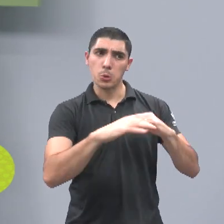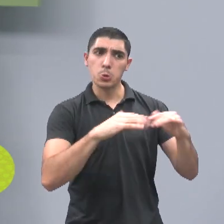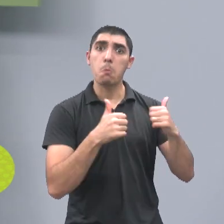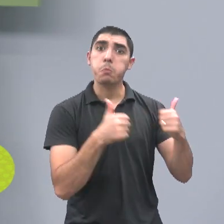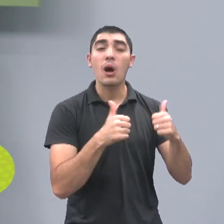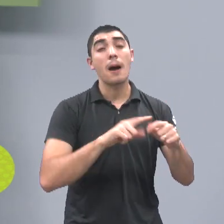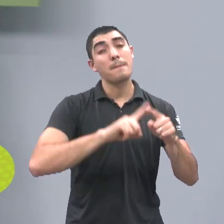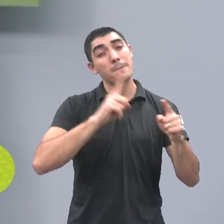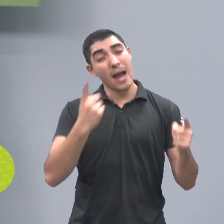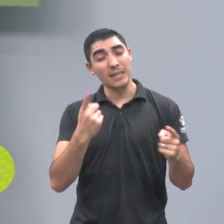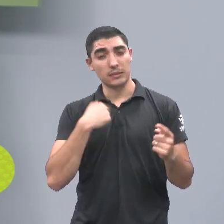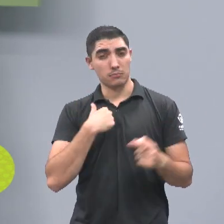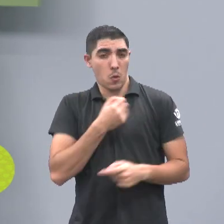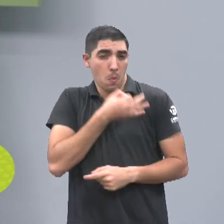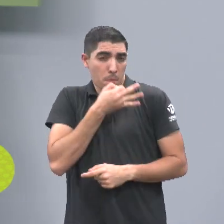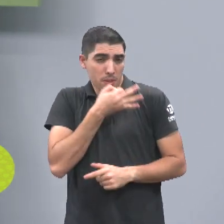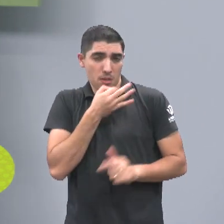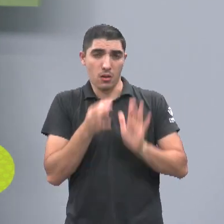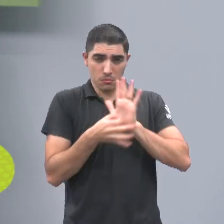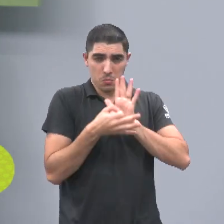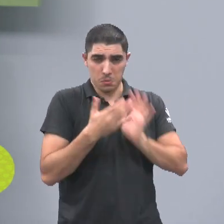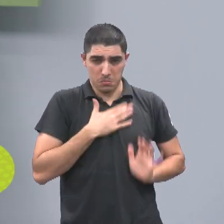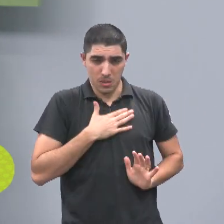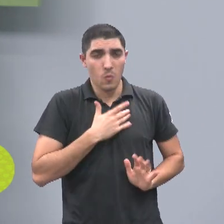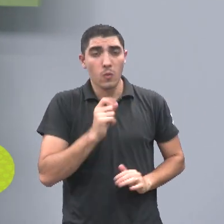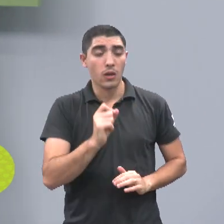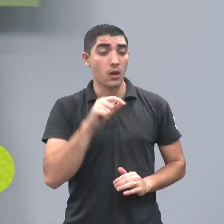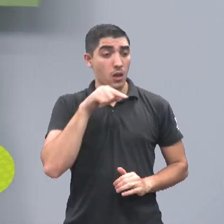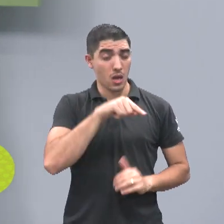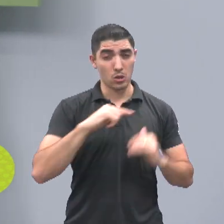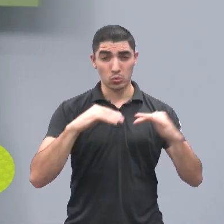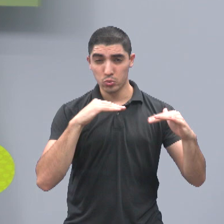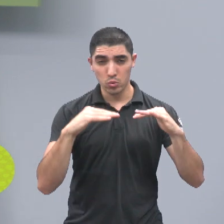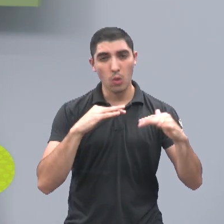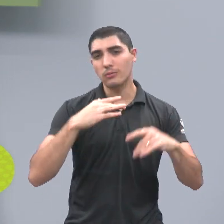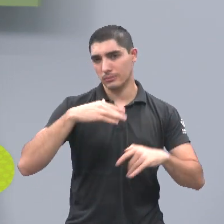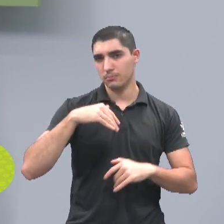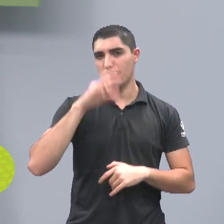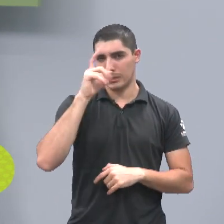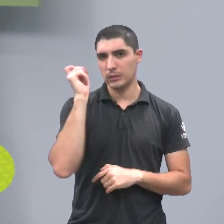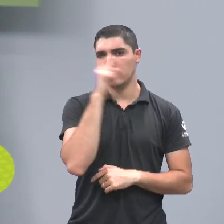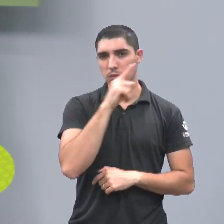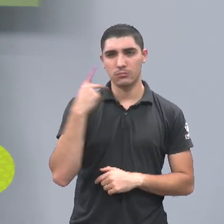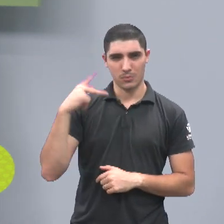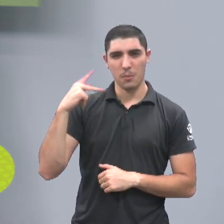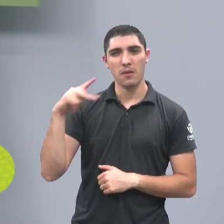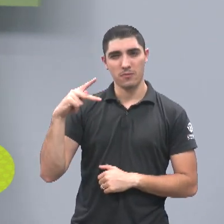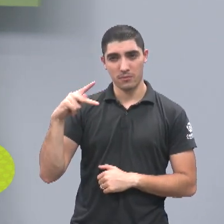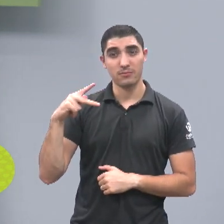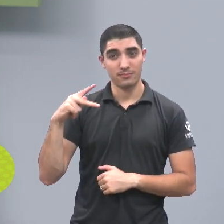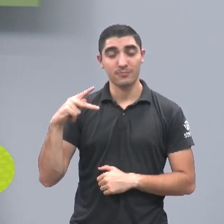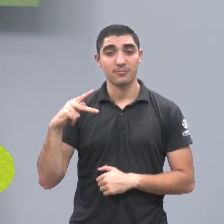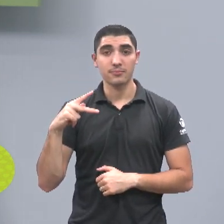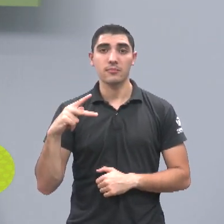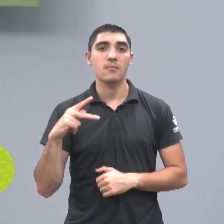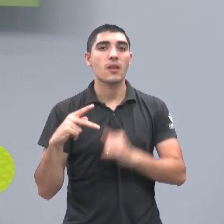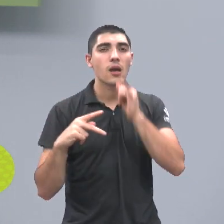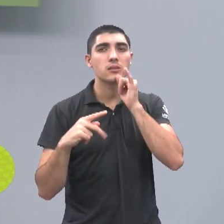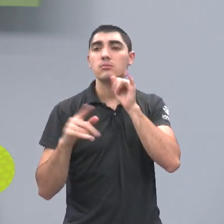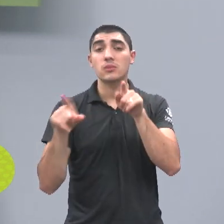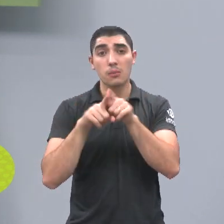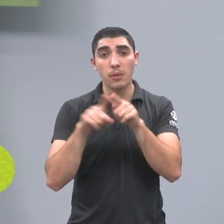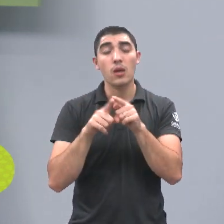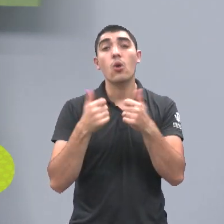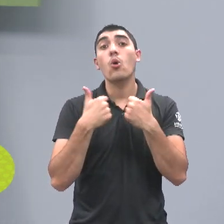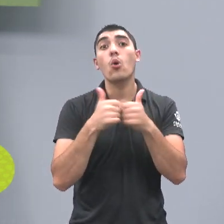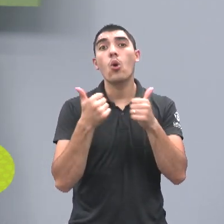né? O Joseense que teve bastante dificuldade, inclusive, no caminho, né? O Augusto Ambrosio postou até um stories lá que o ônibus quebrou, eles tiveram que andar